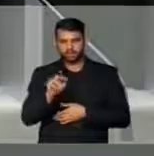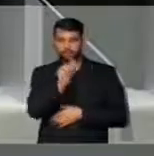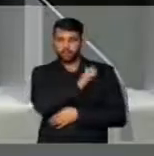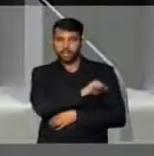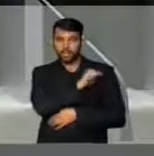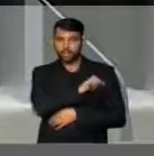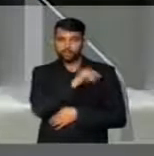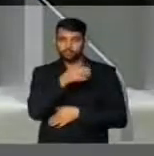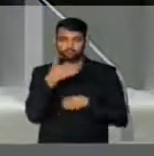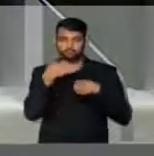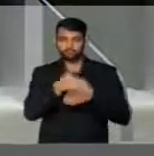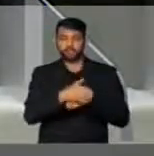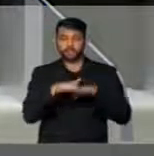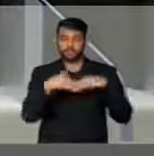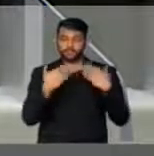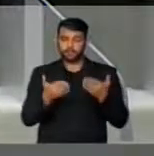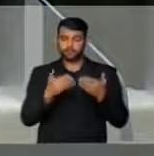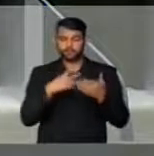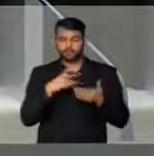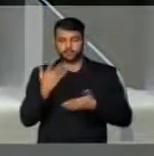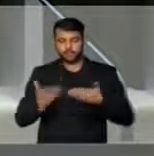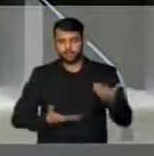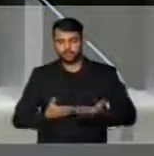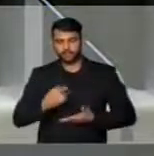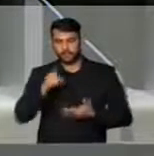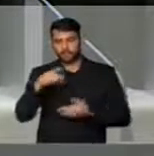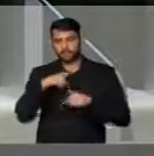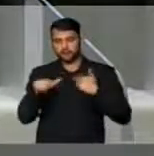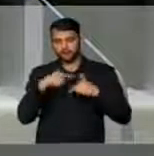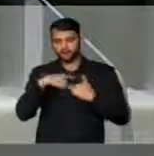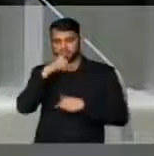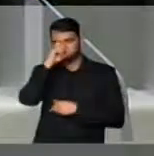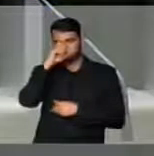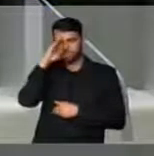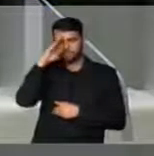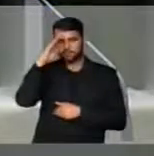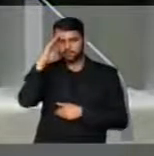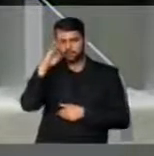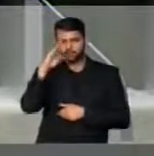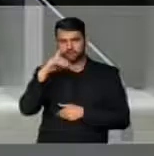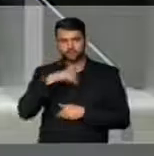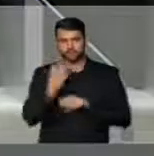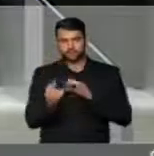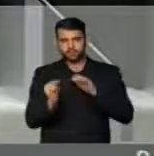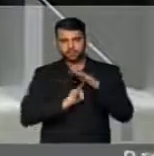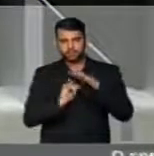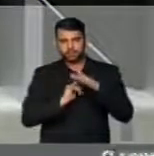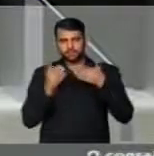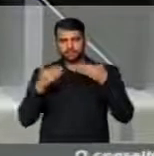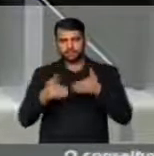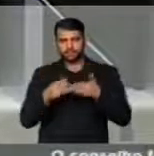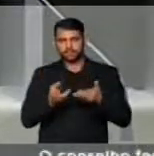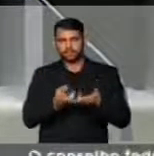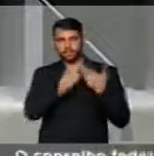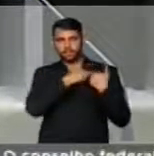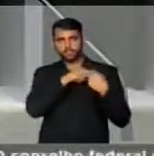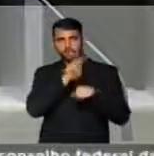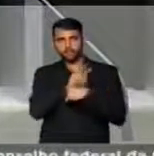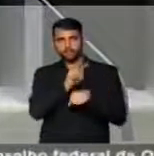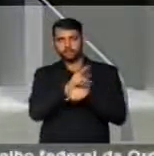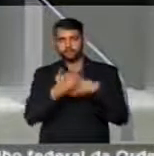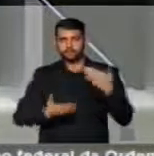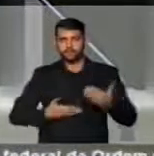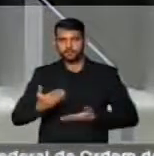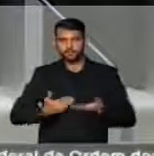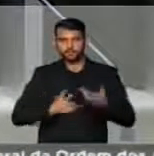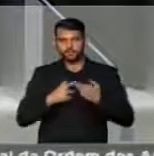Rio de Janeiro. Desde então, serve no Hospital Central do Exército, instituição onde passa a chefiar o